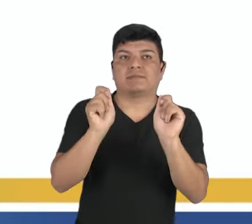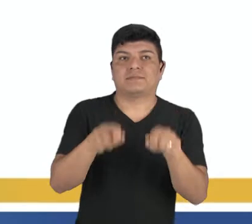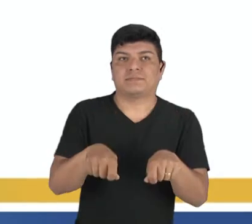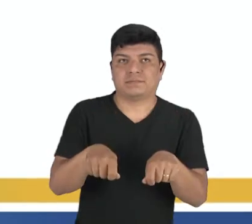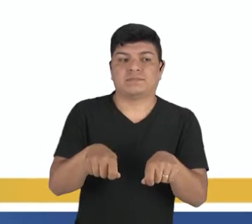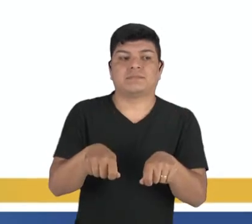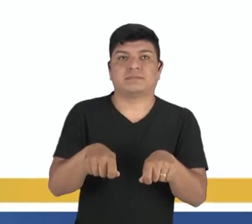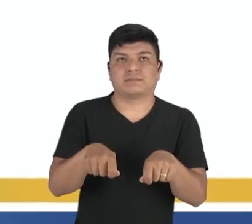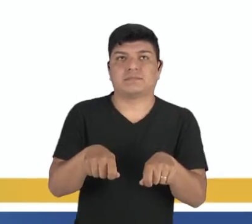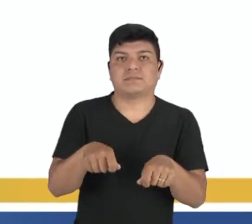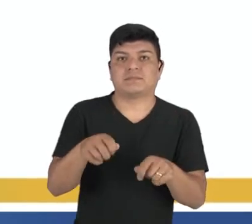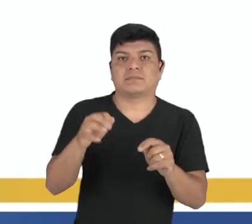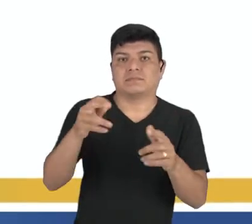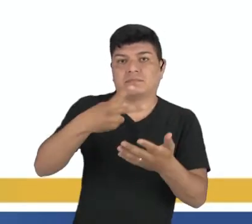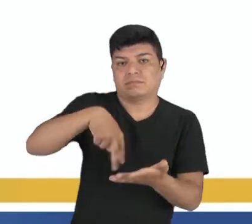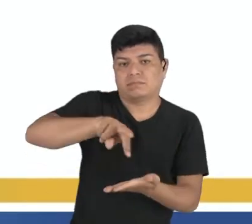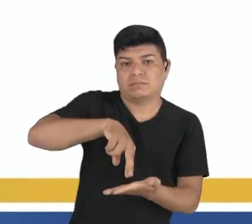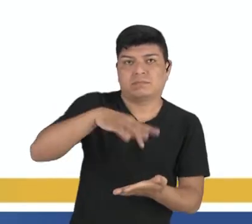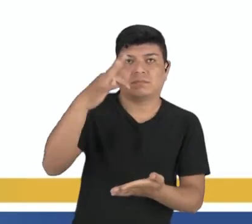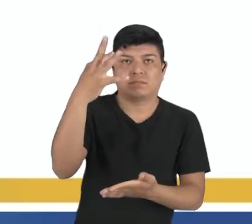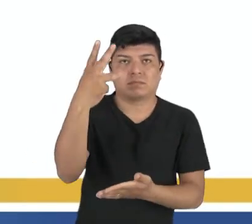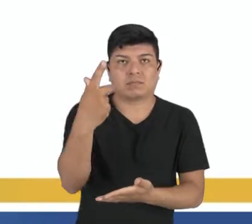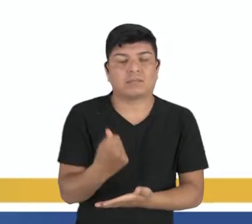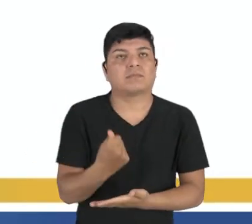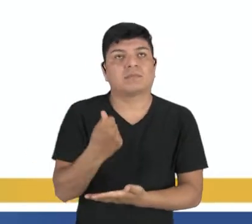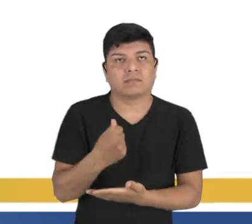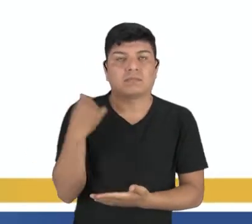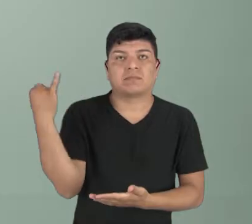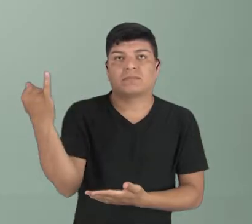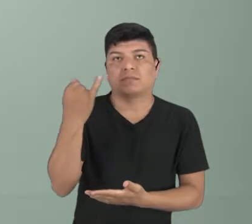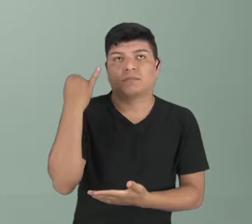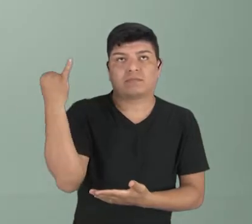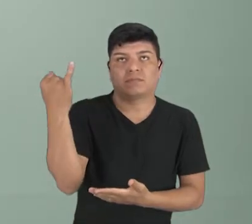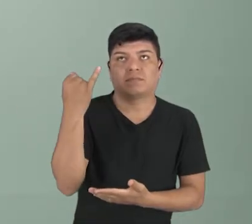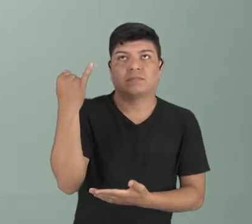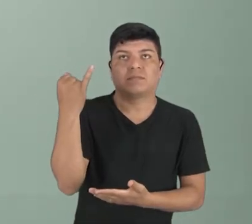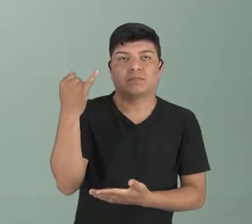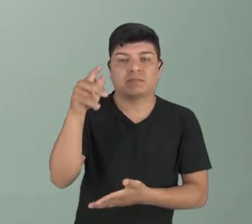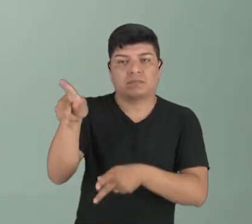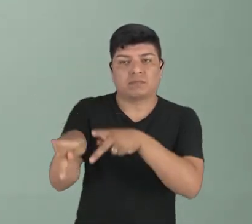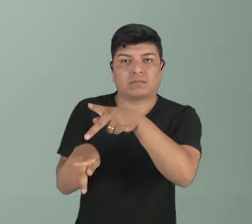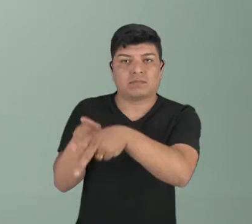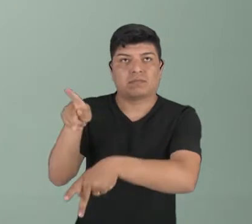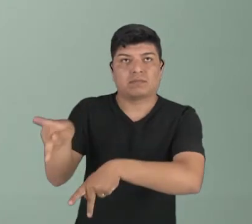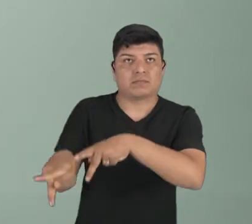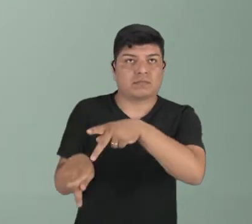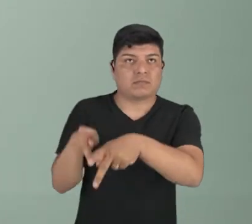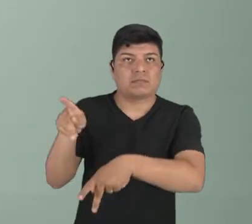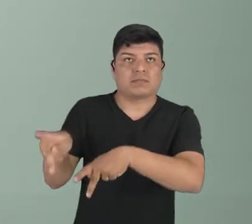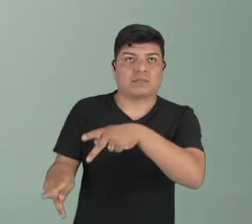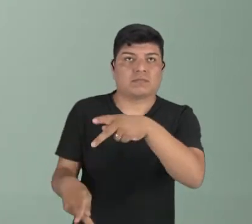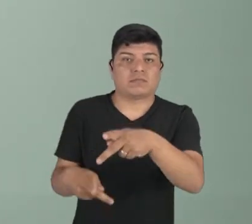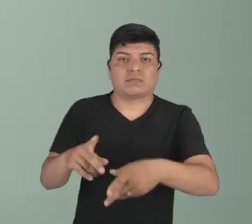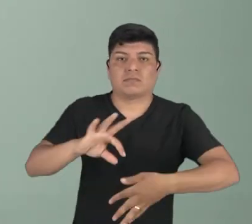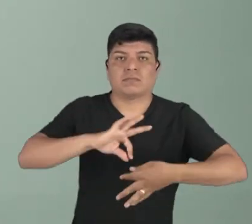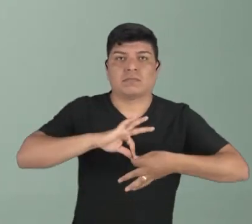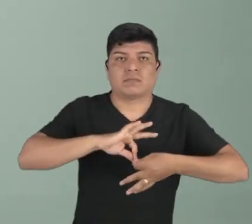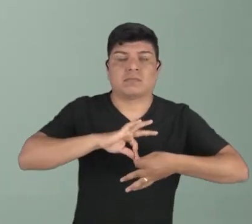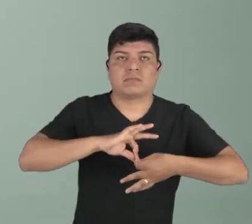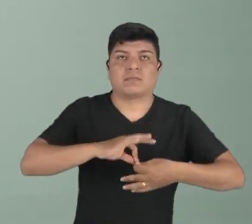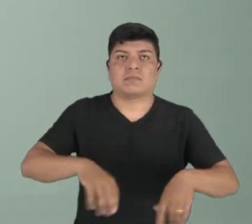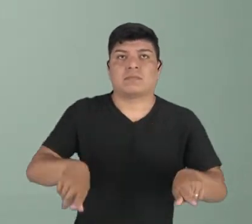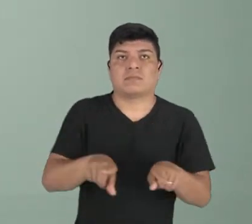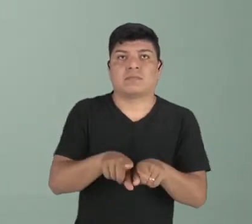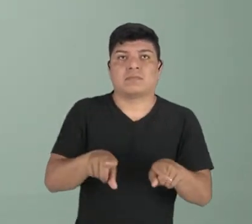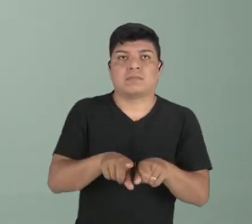dizer que as danças africanas são muito importantes para aqueles povos, tá? Além do caráter espiritual, além